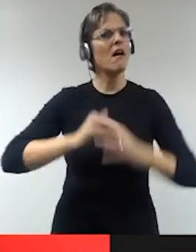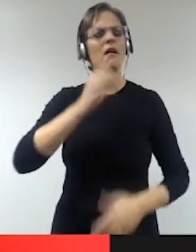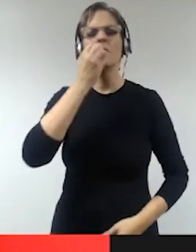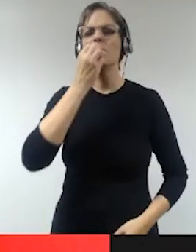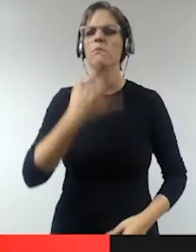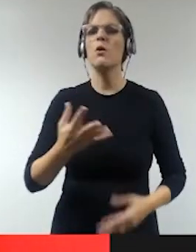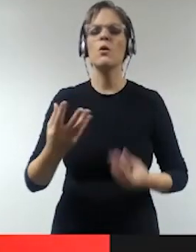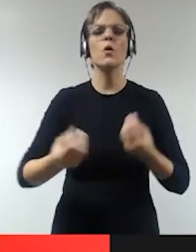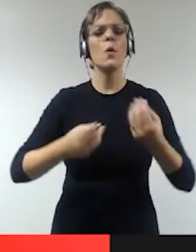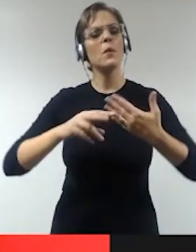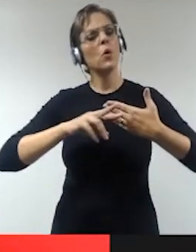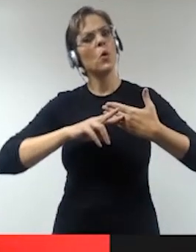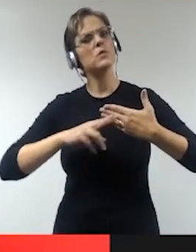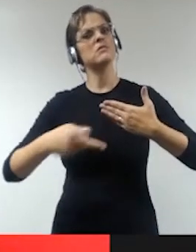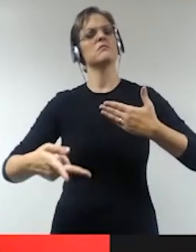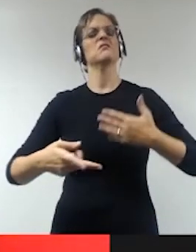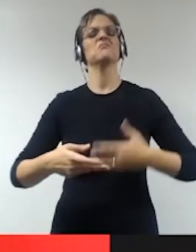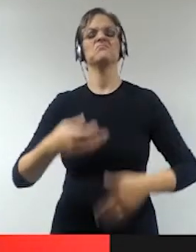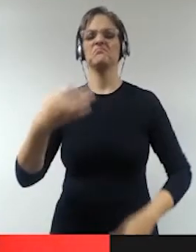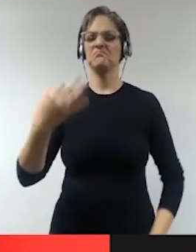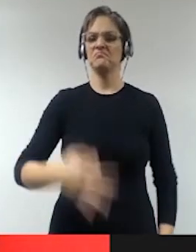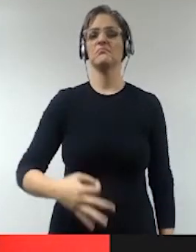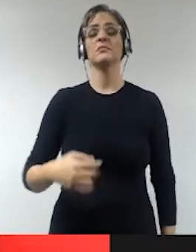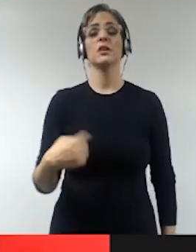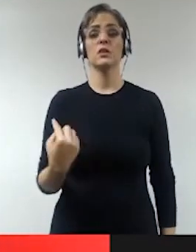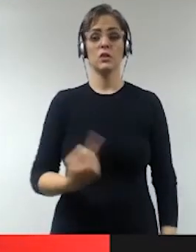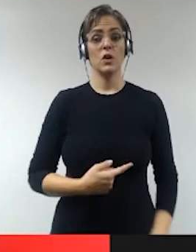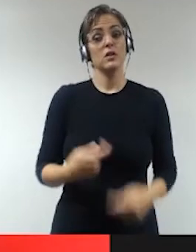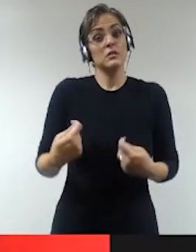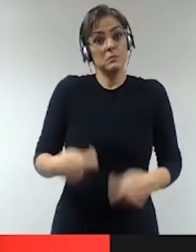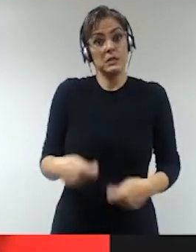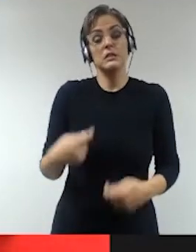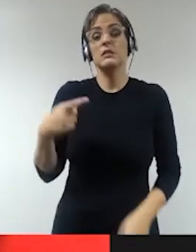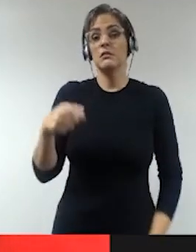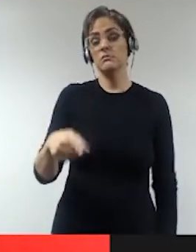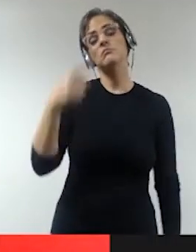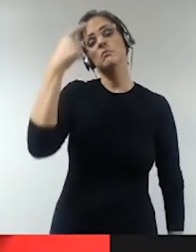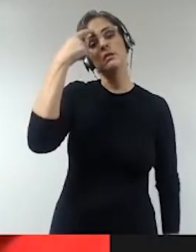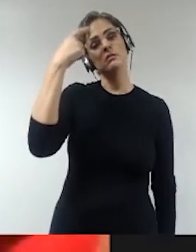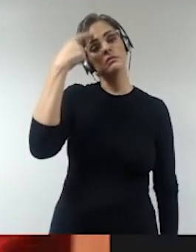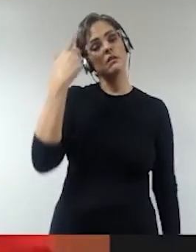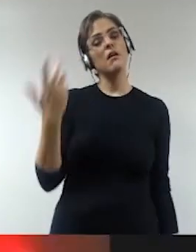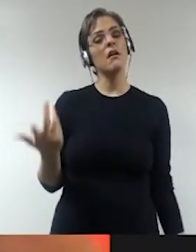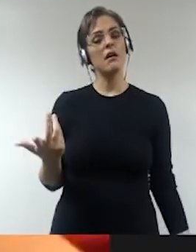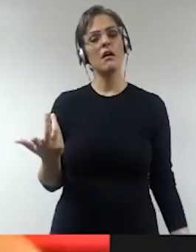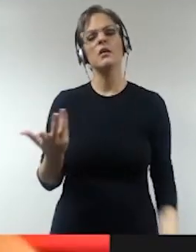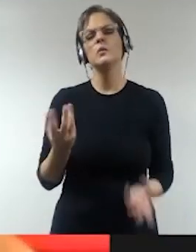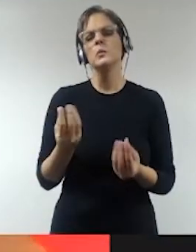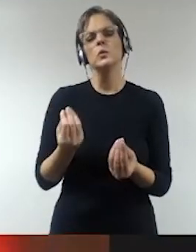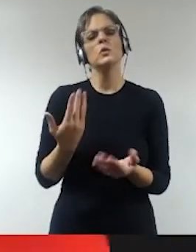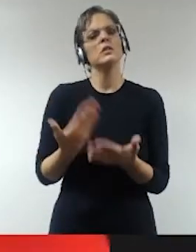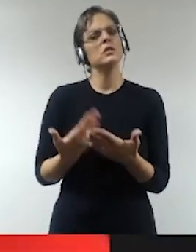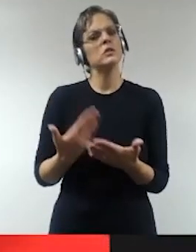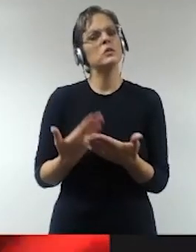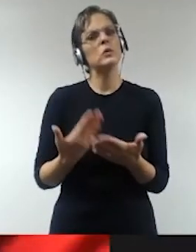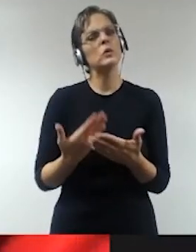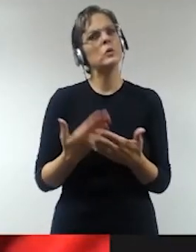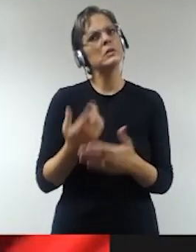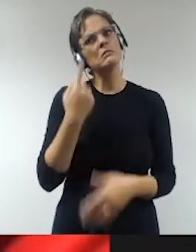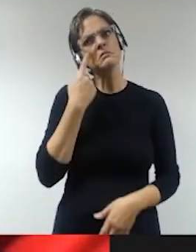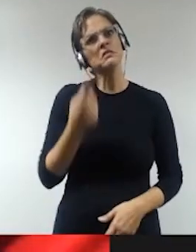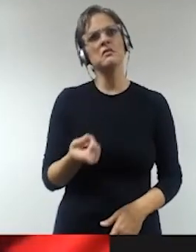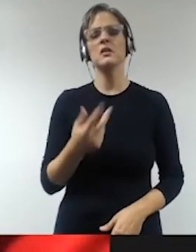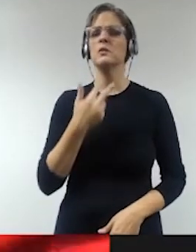realmente é isso que a gente deve ter em mente, né? Muito estudo e observar aí essas decisões que não podem